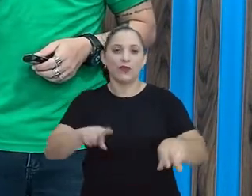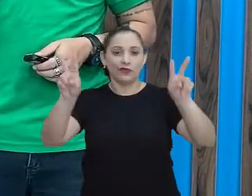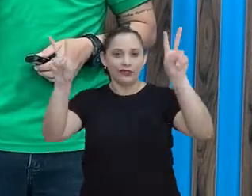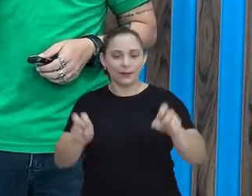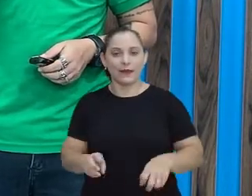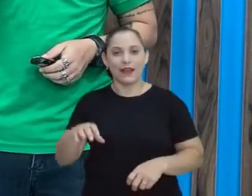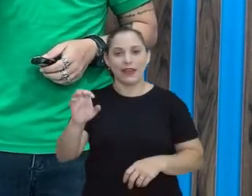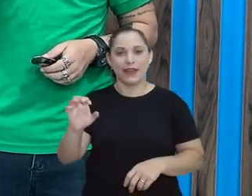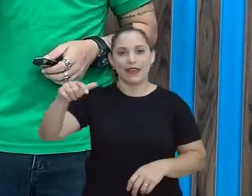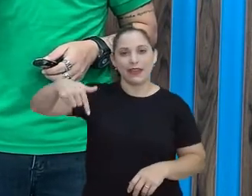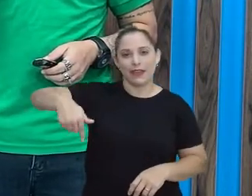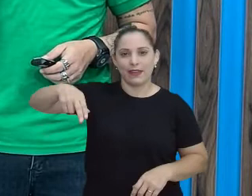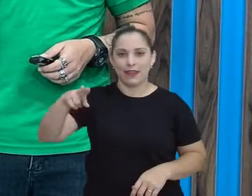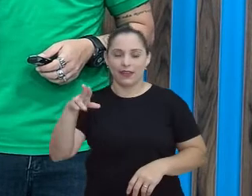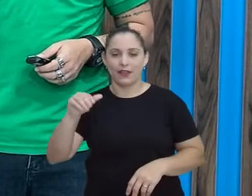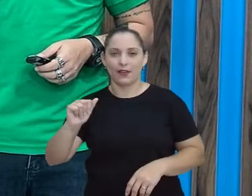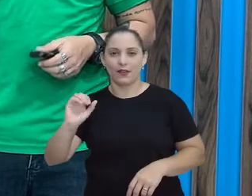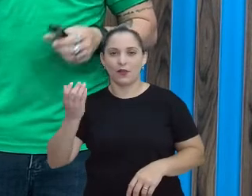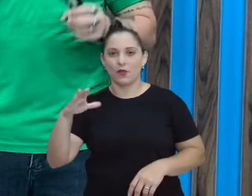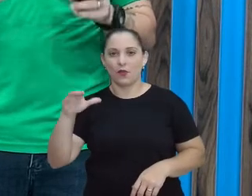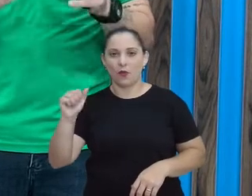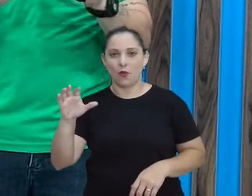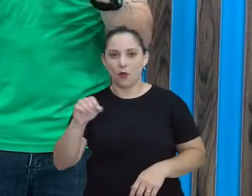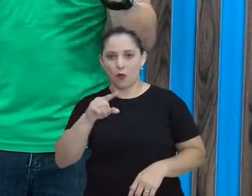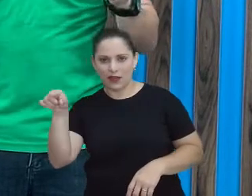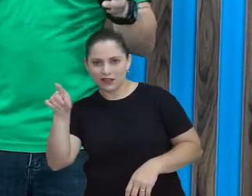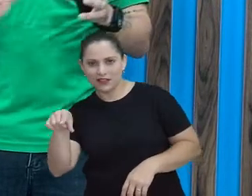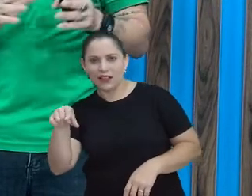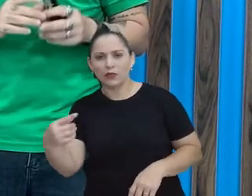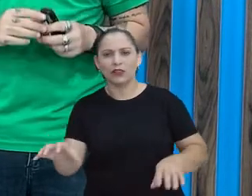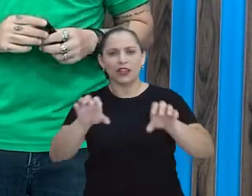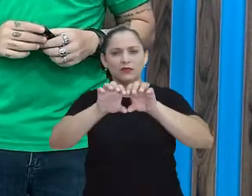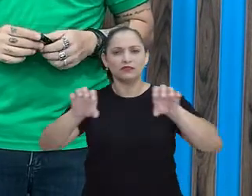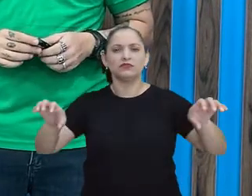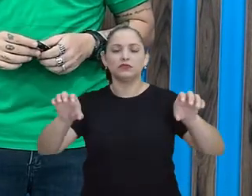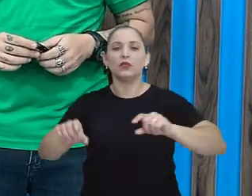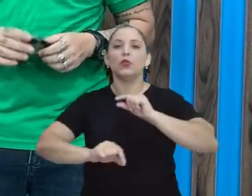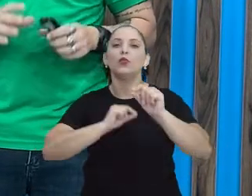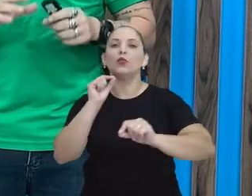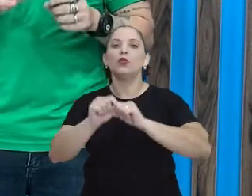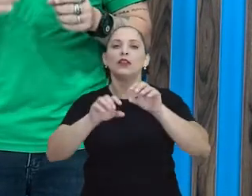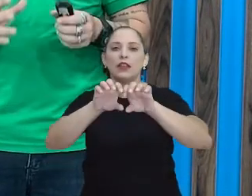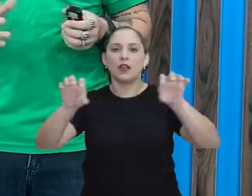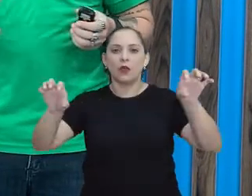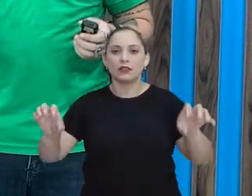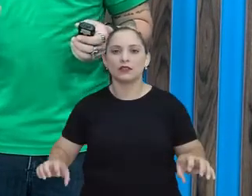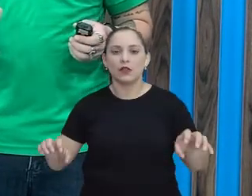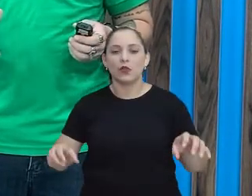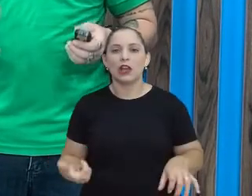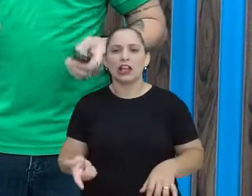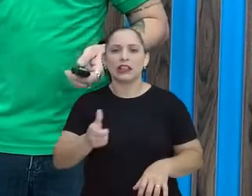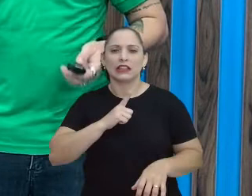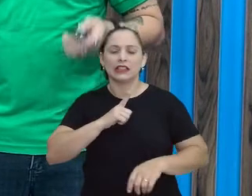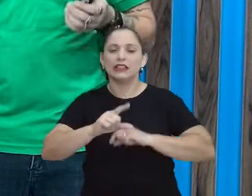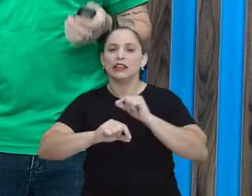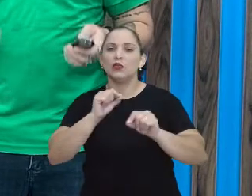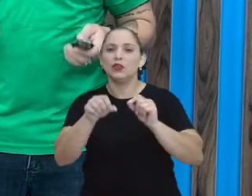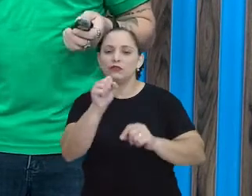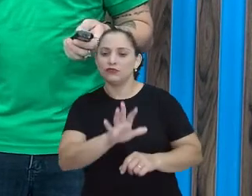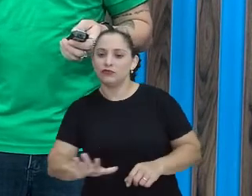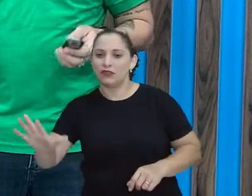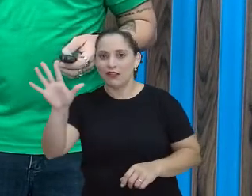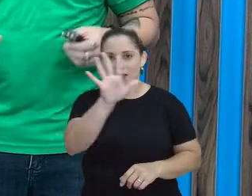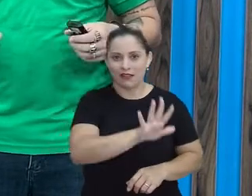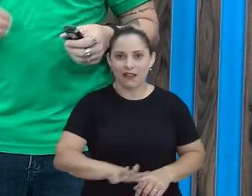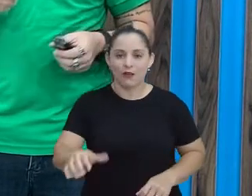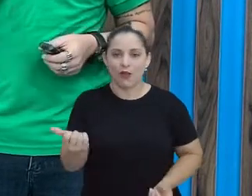Apesar de estar ali equação do primeiro grau, no primeiro momento a gente vai trabalhar um aspecto geral de uma equação, que é o equilíbrio,